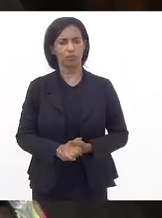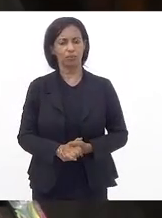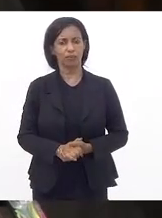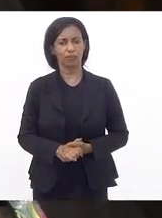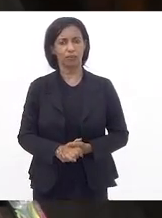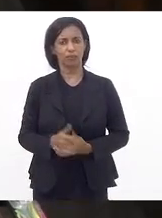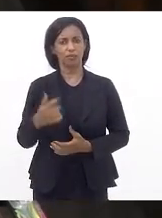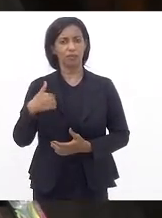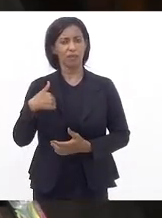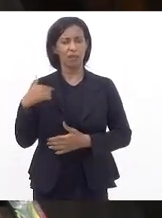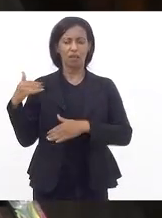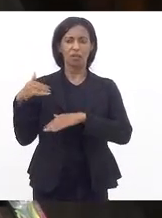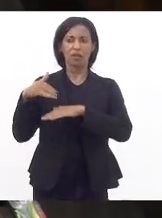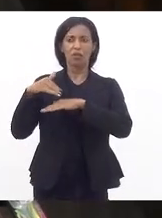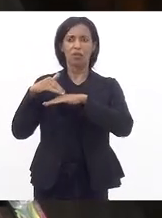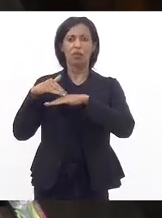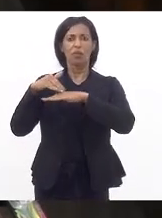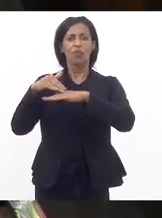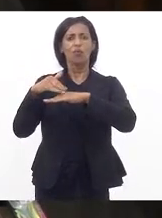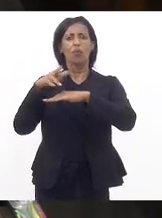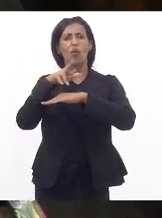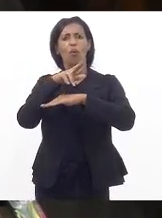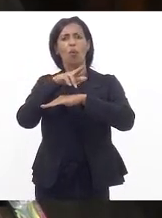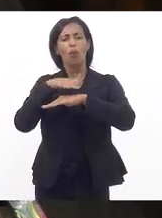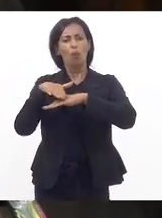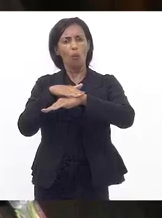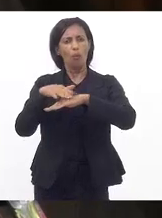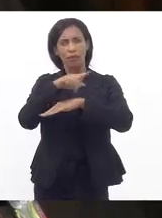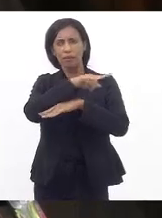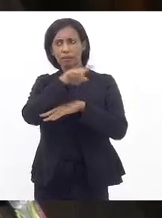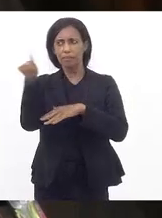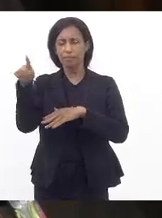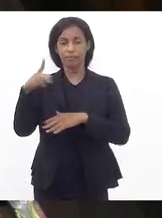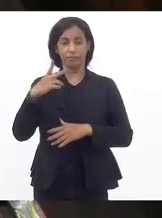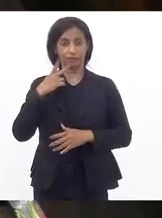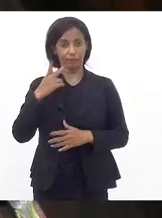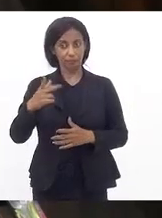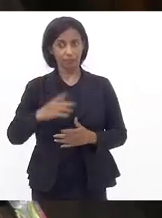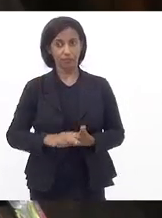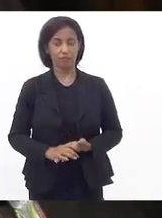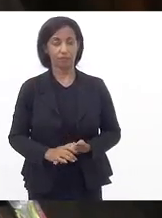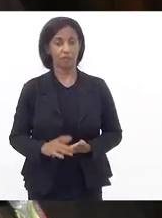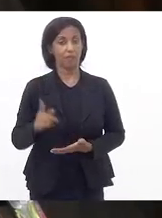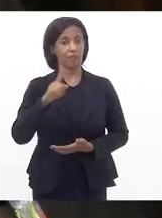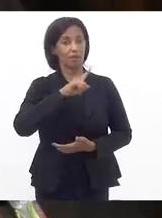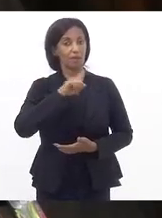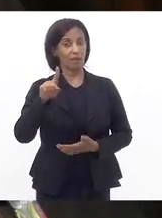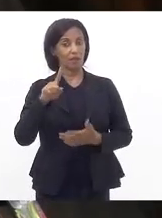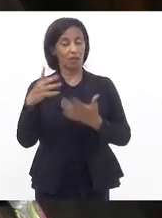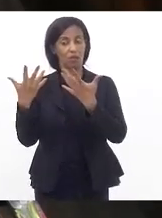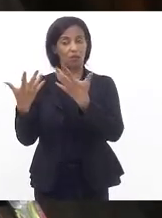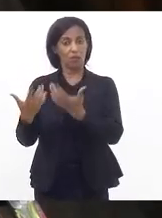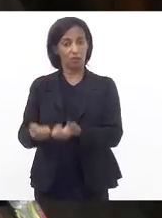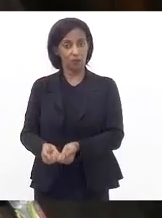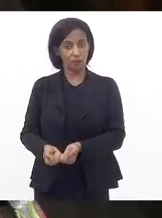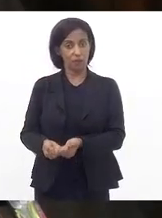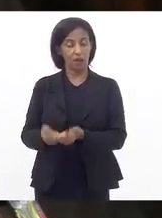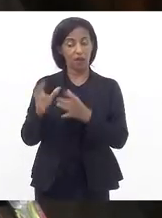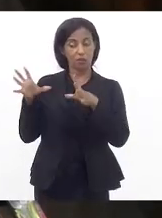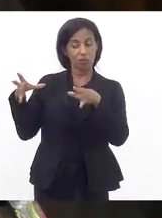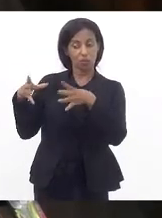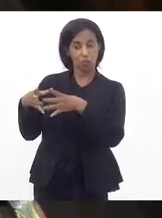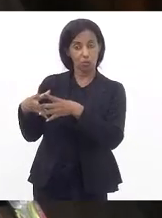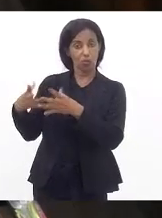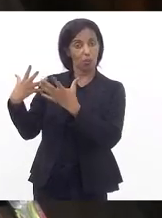eu desci para conversar com vocês e falei lá embaixo gente não vamos cair na pilha dos